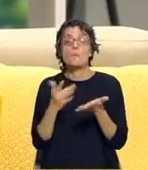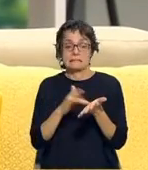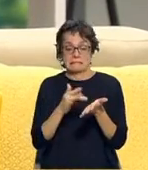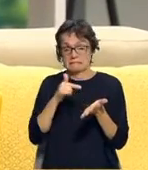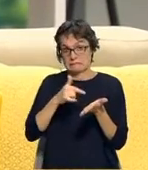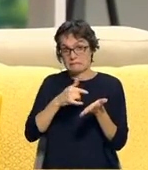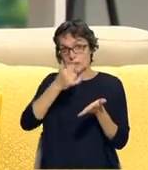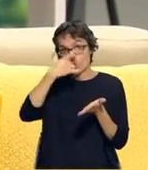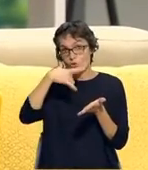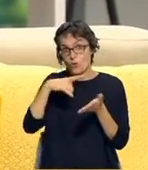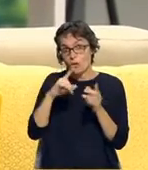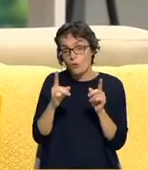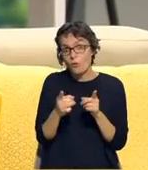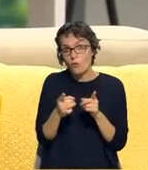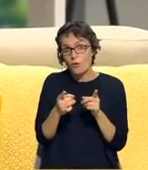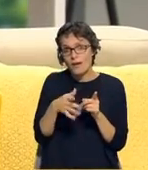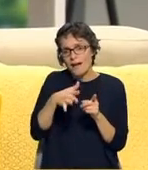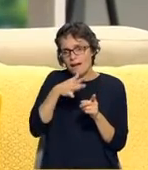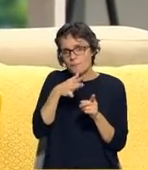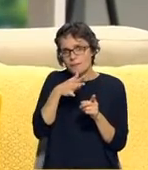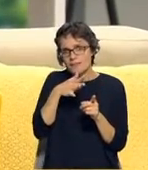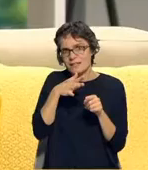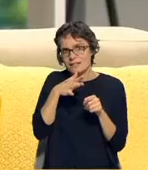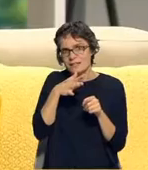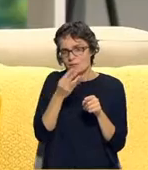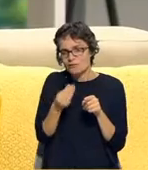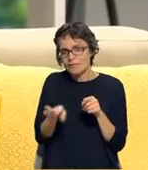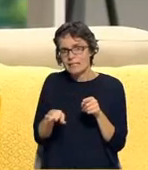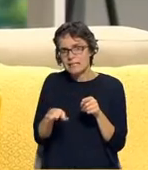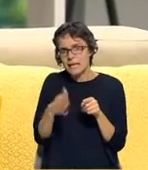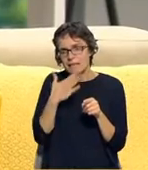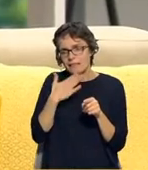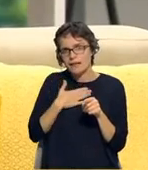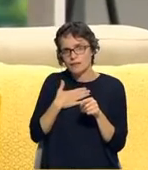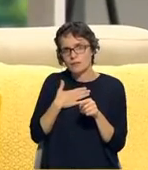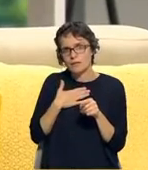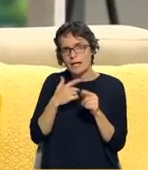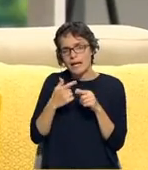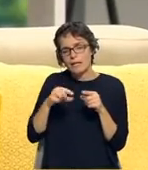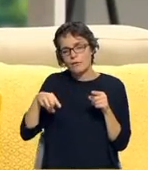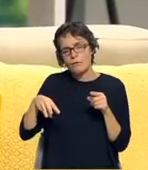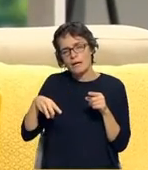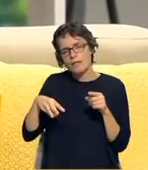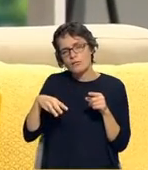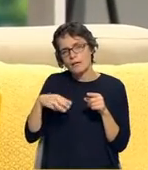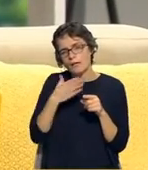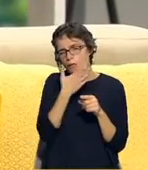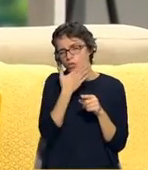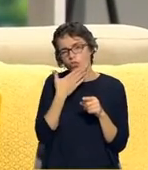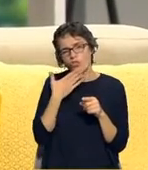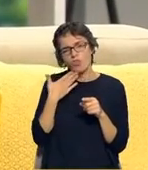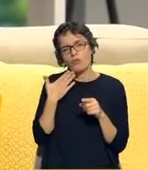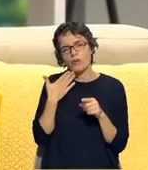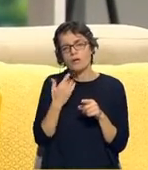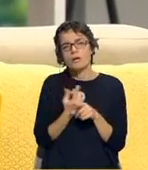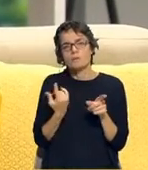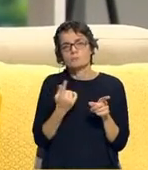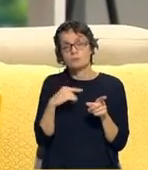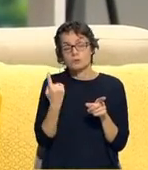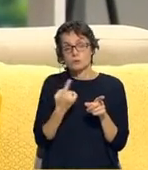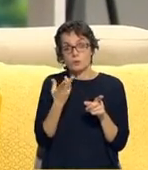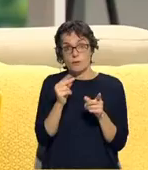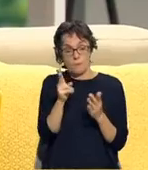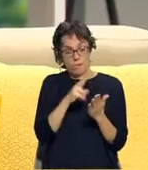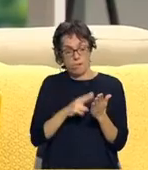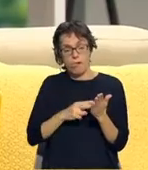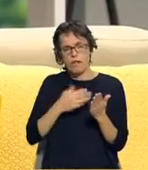histórias curtinhas, mensagens pelas próprias crianças, e eu penso que a linguagem chega mais facilmente. Sim. Além de trabalharmos as competências